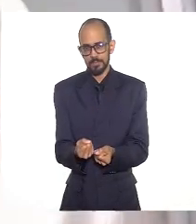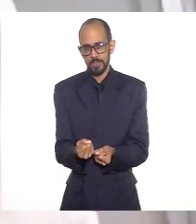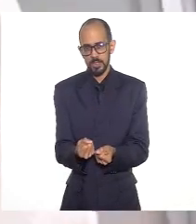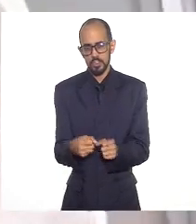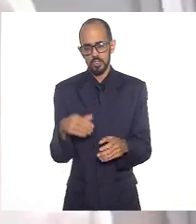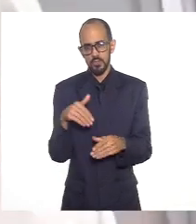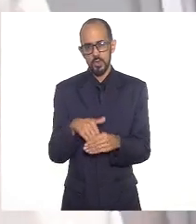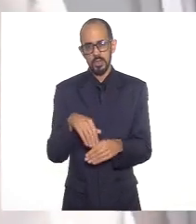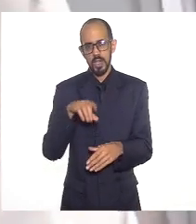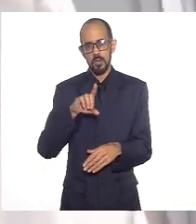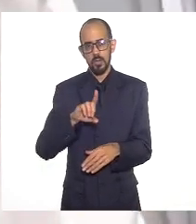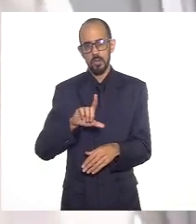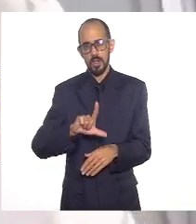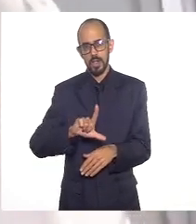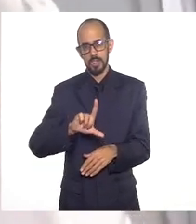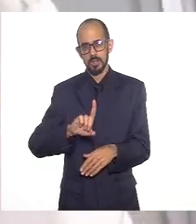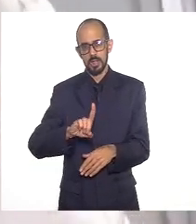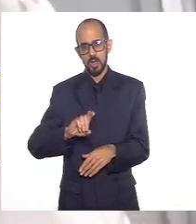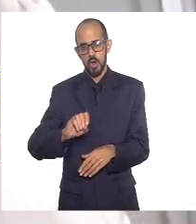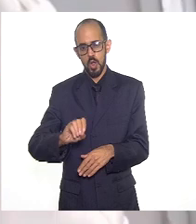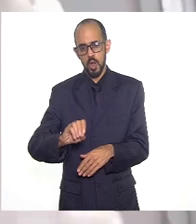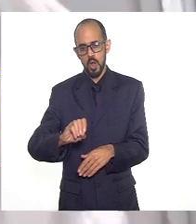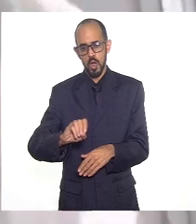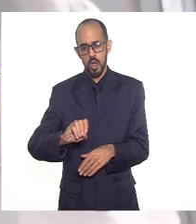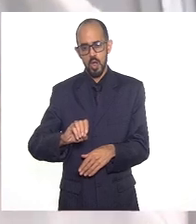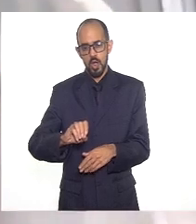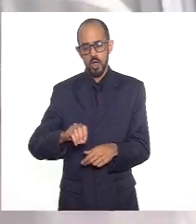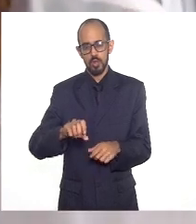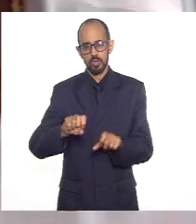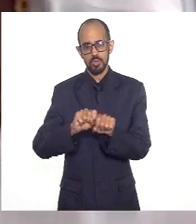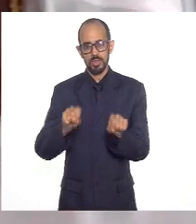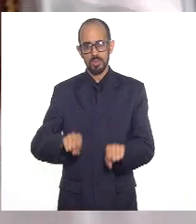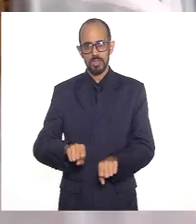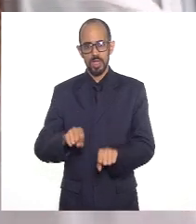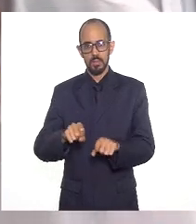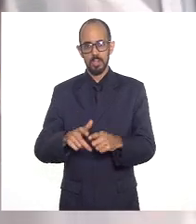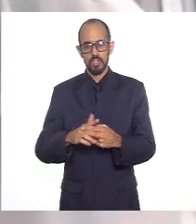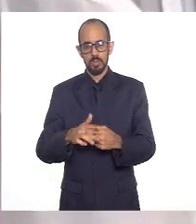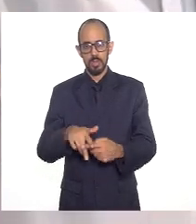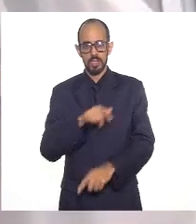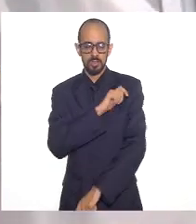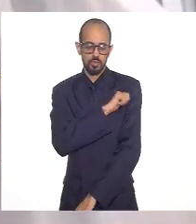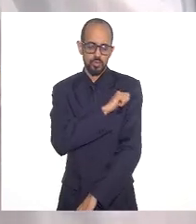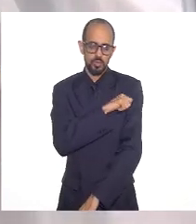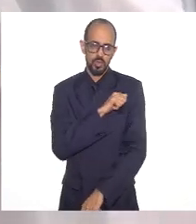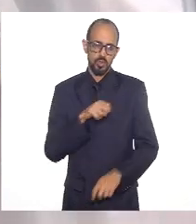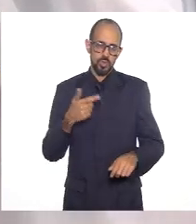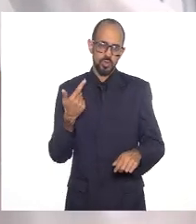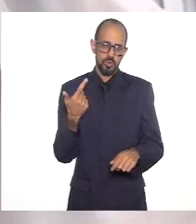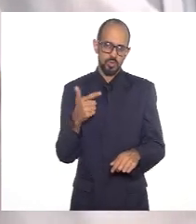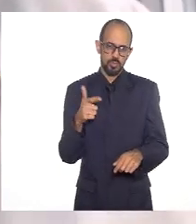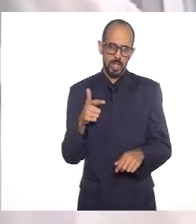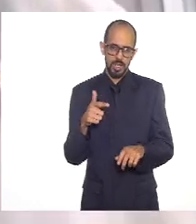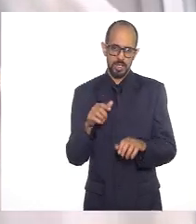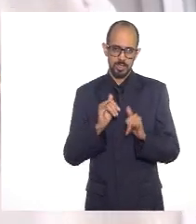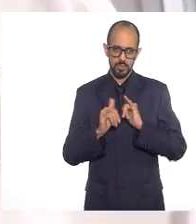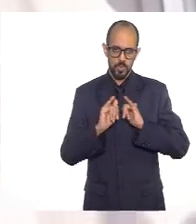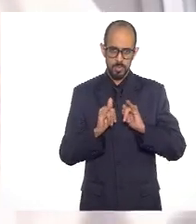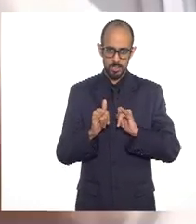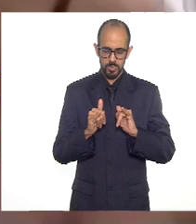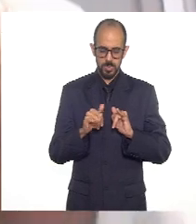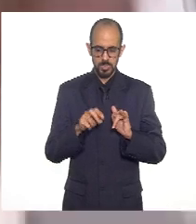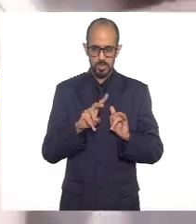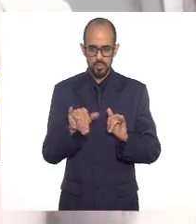de reformulação do regime de recuperação fiscal e que nada disso esteja constando aqui, que a gente vai ficar com uma previsão